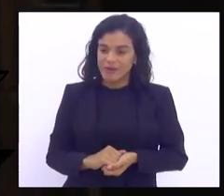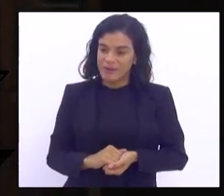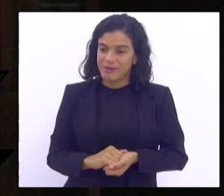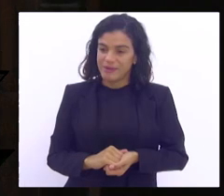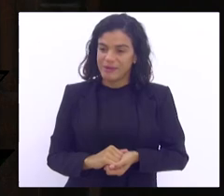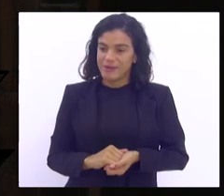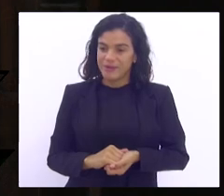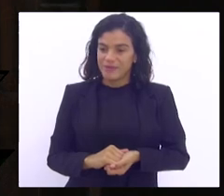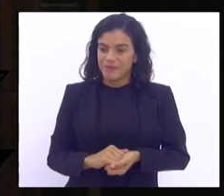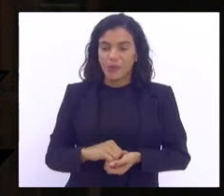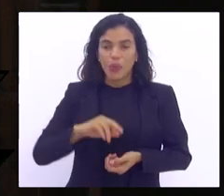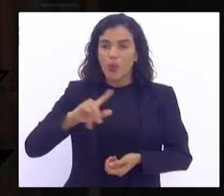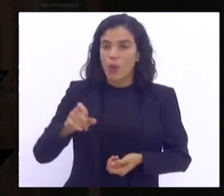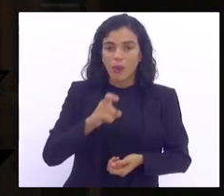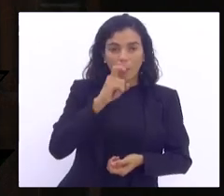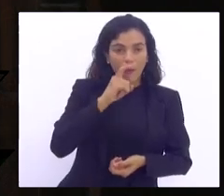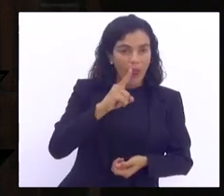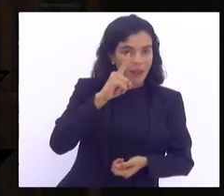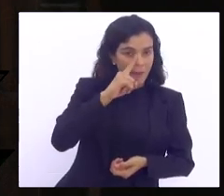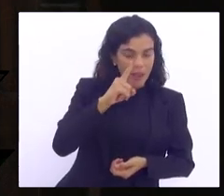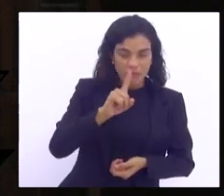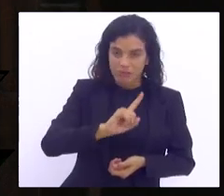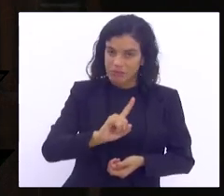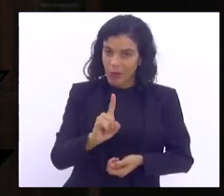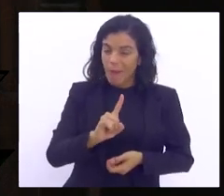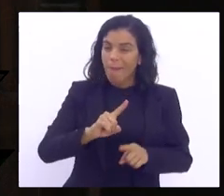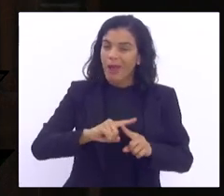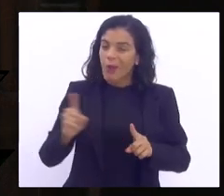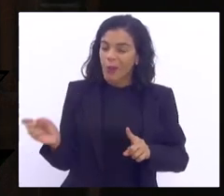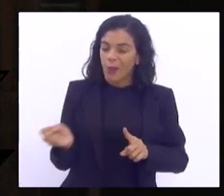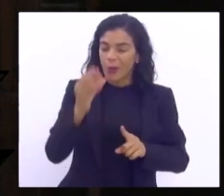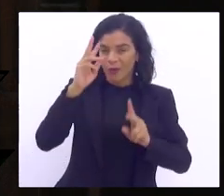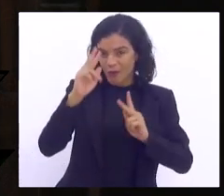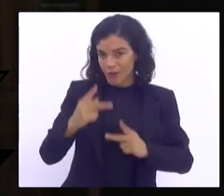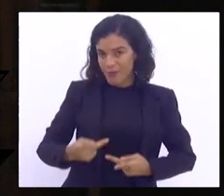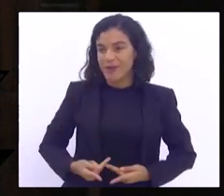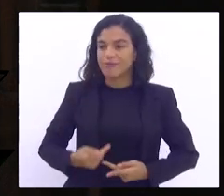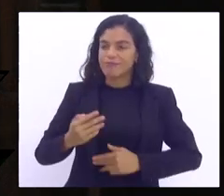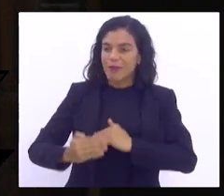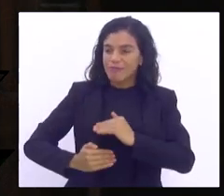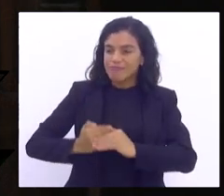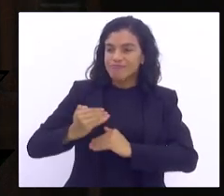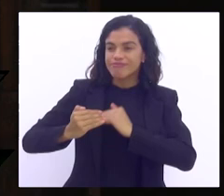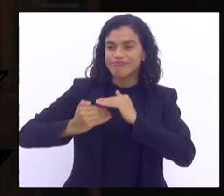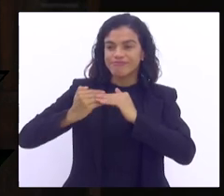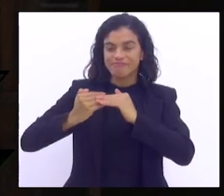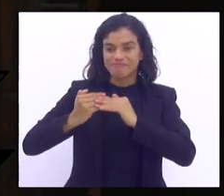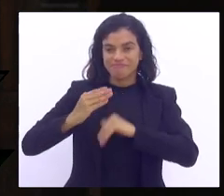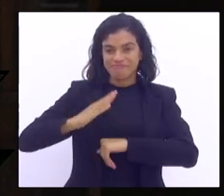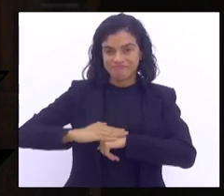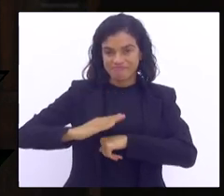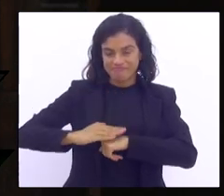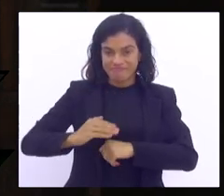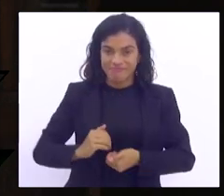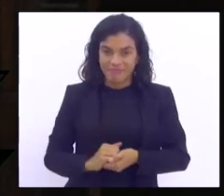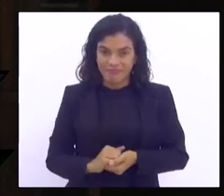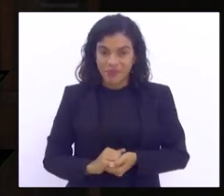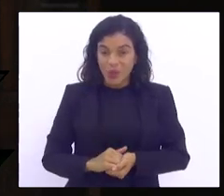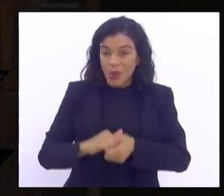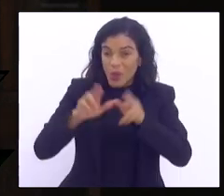que não é do pai nem da mãe, mas é um novo ser humano que se desenvolve por conta própria.